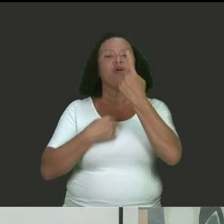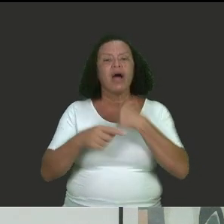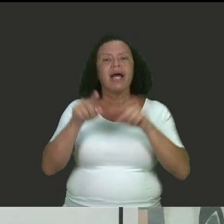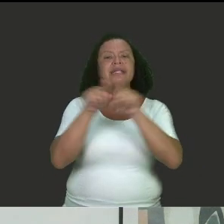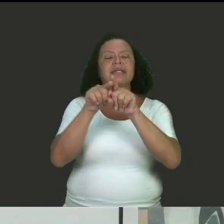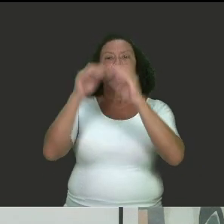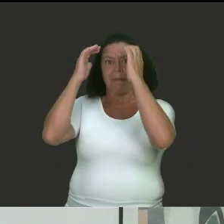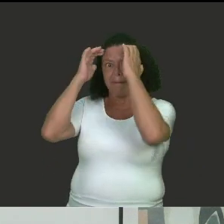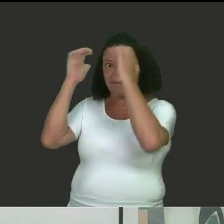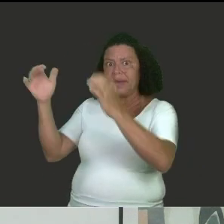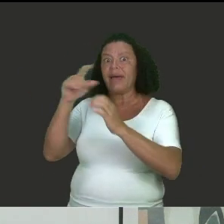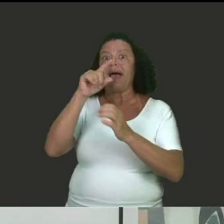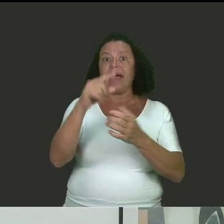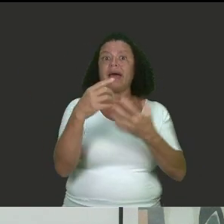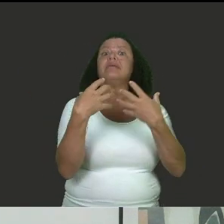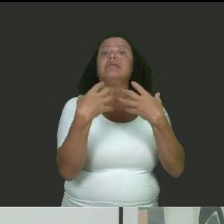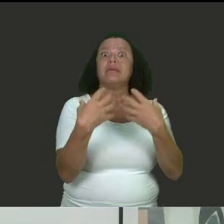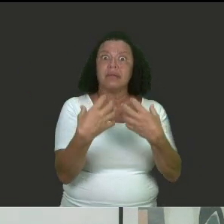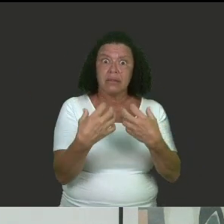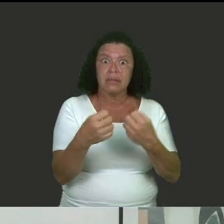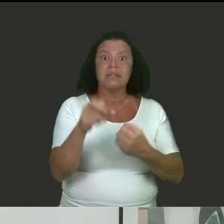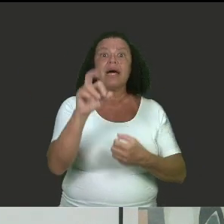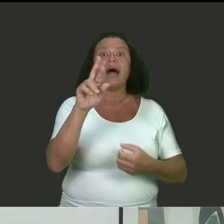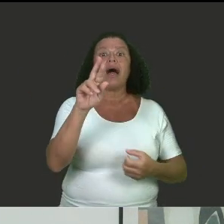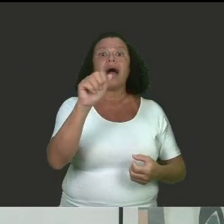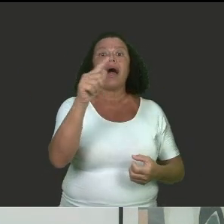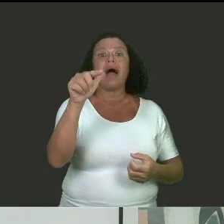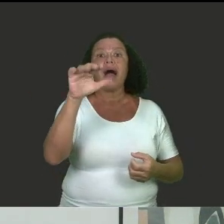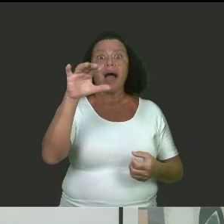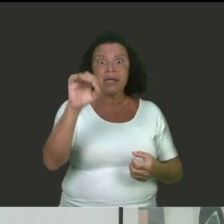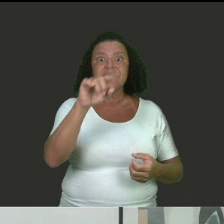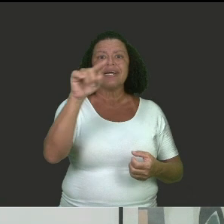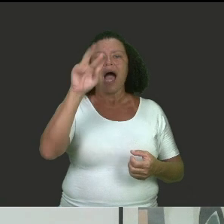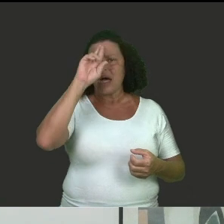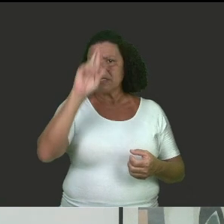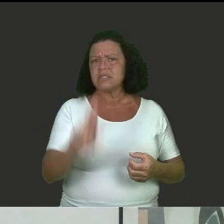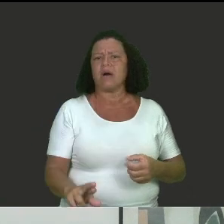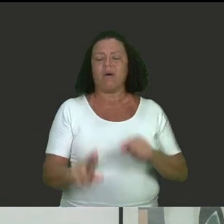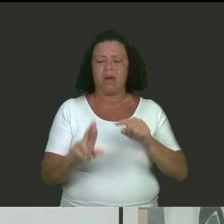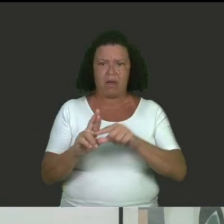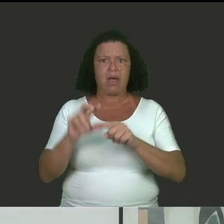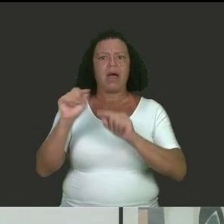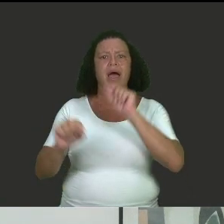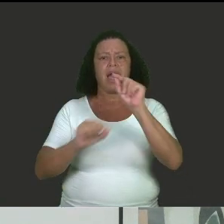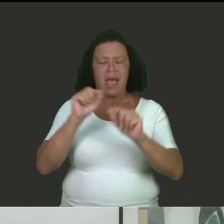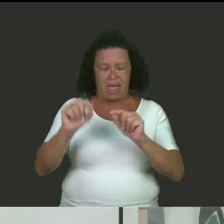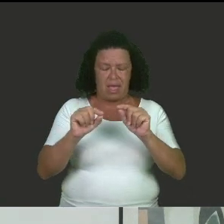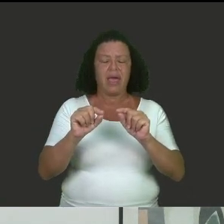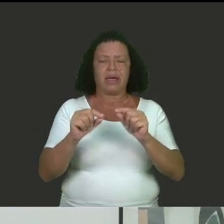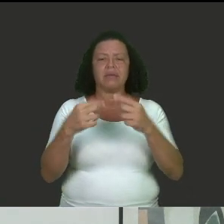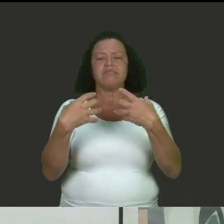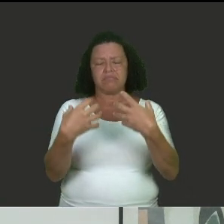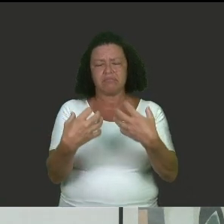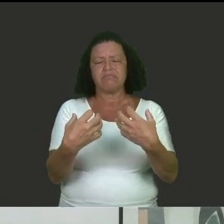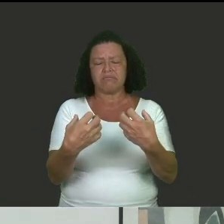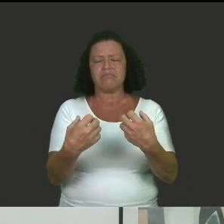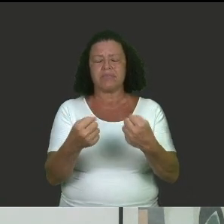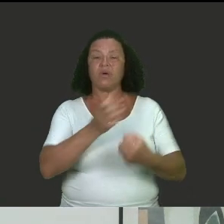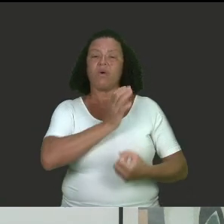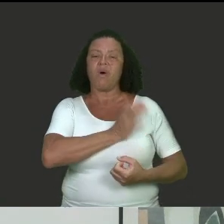o consentimento da razão, a resignação é o consentimento do